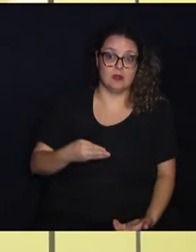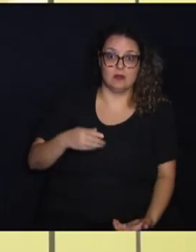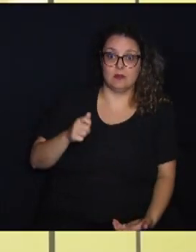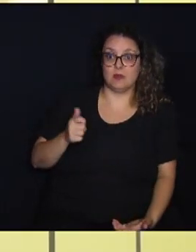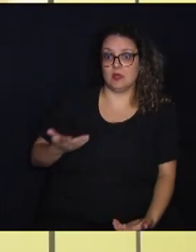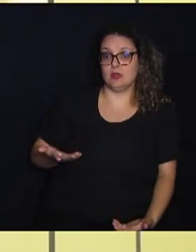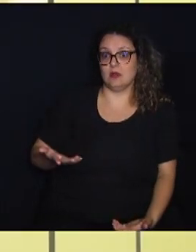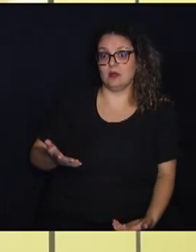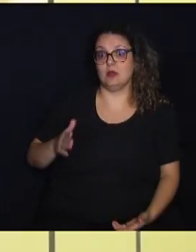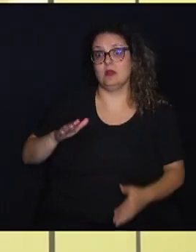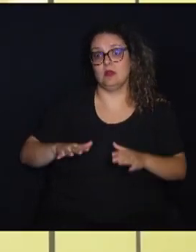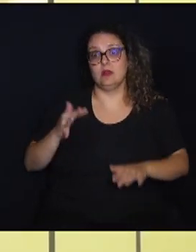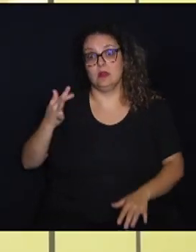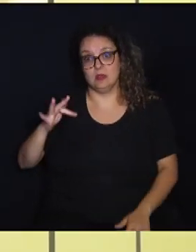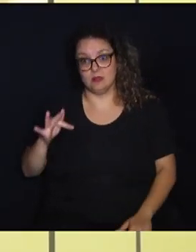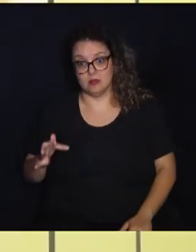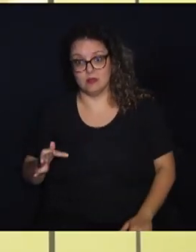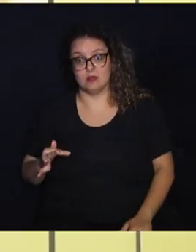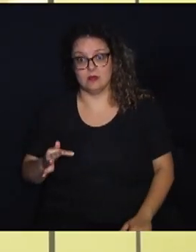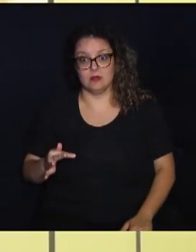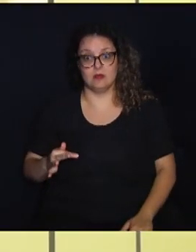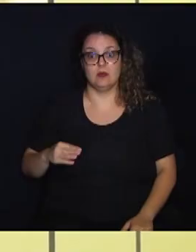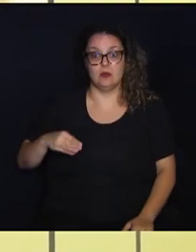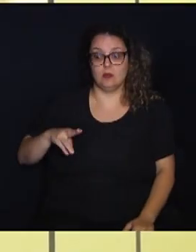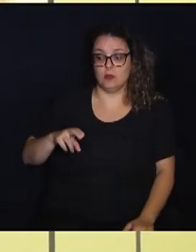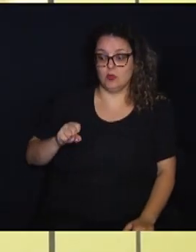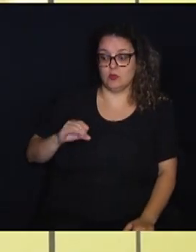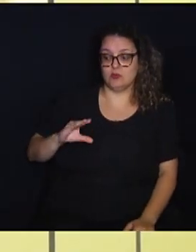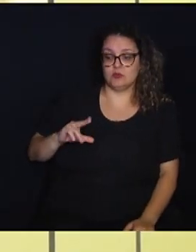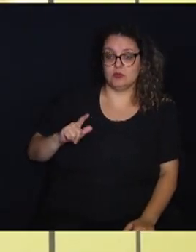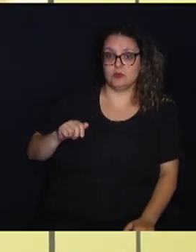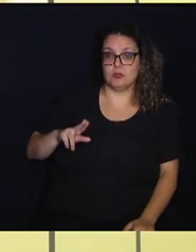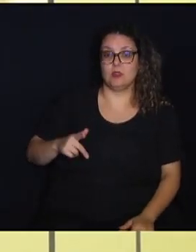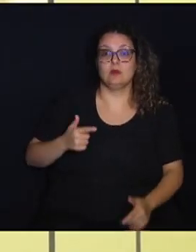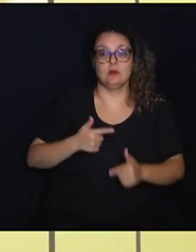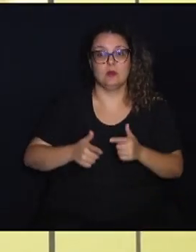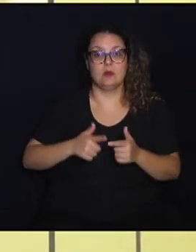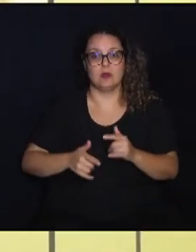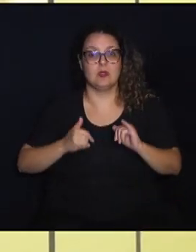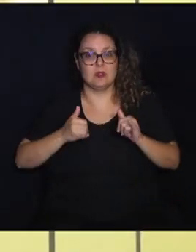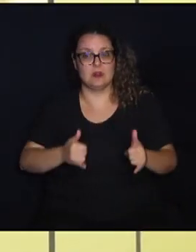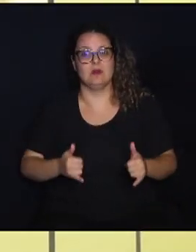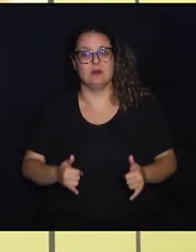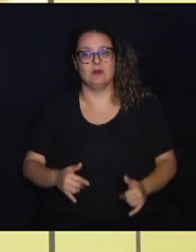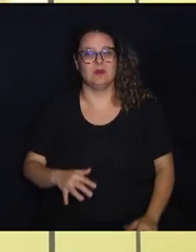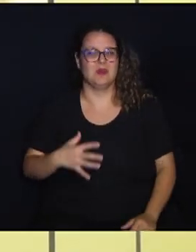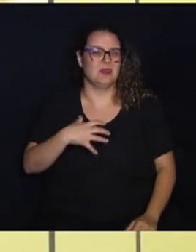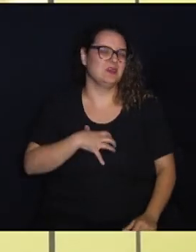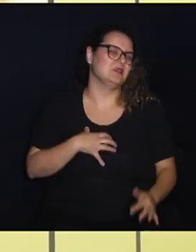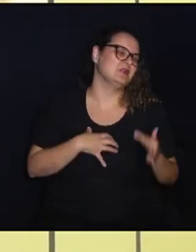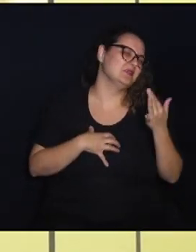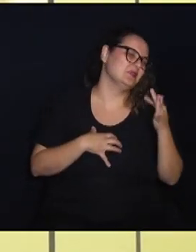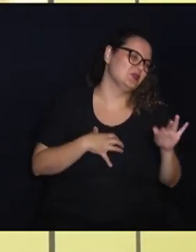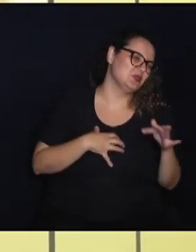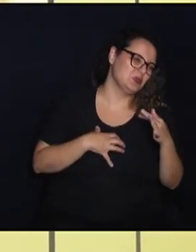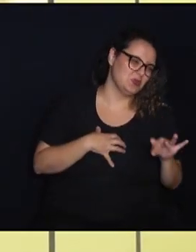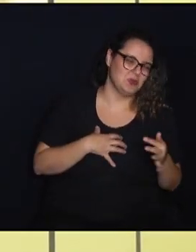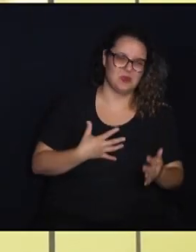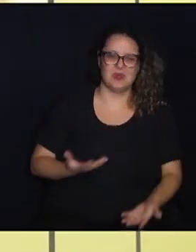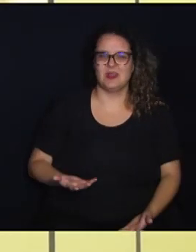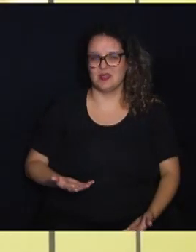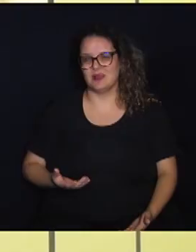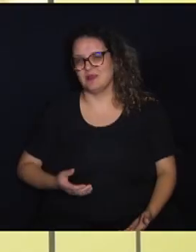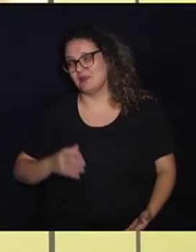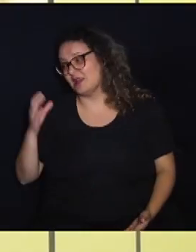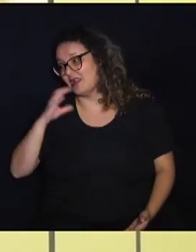Talvez a dor muscular, que é o grande quê da questão, as pessoas desistem porque sentem muita dor, né? Vai muito